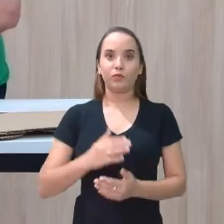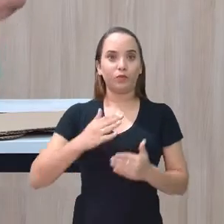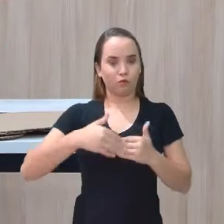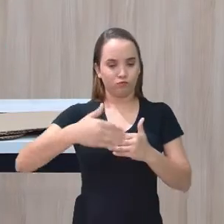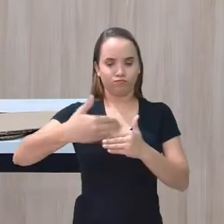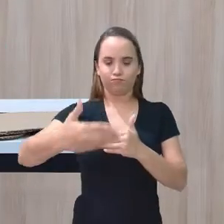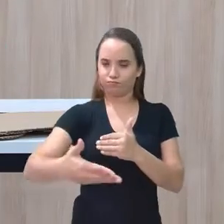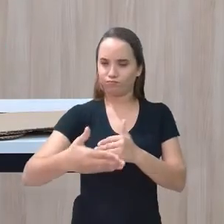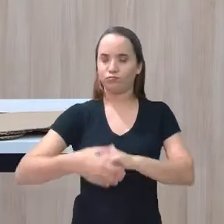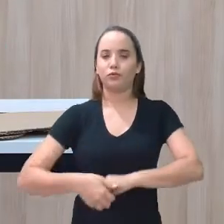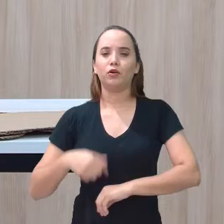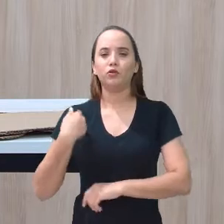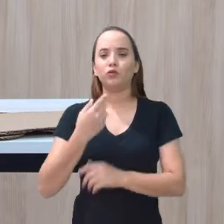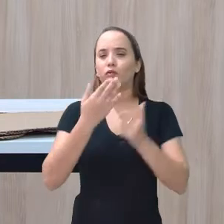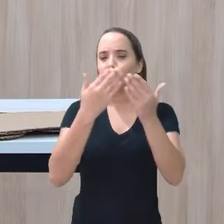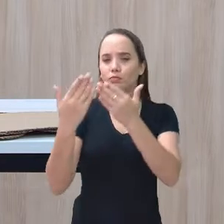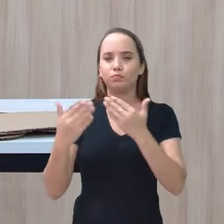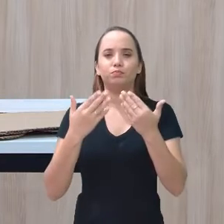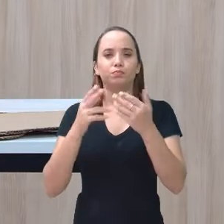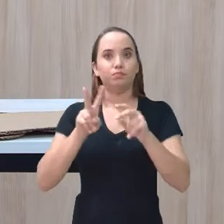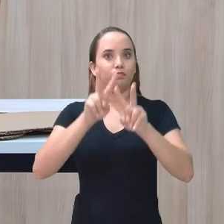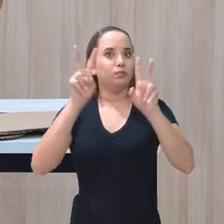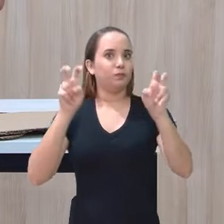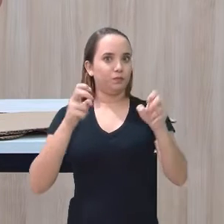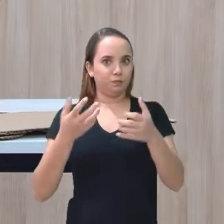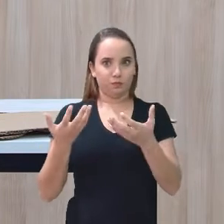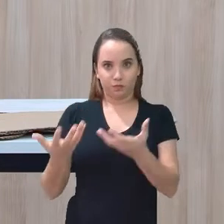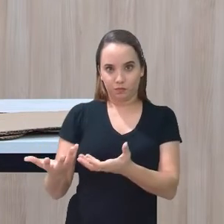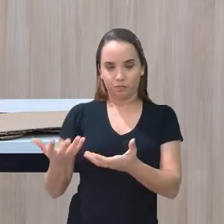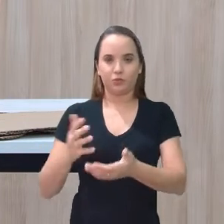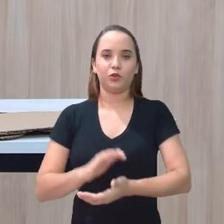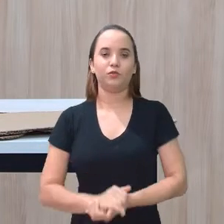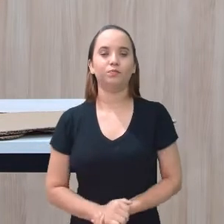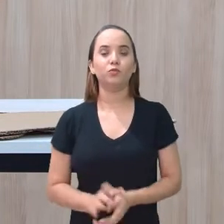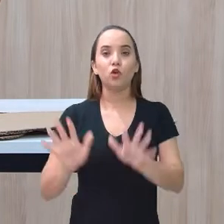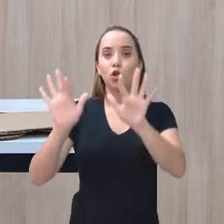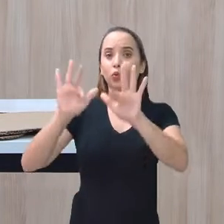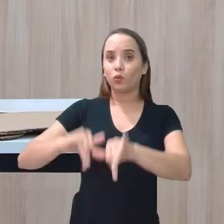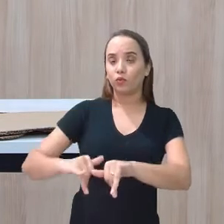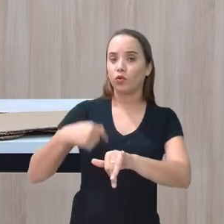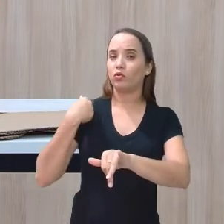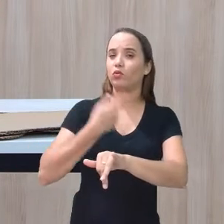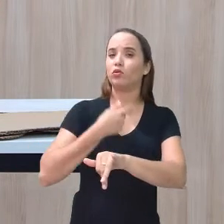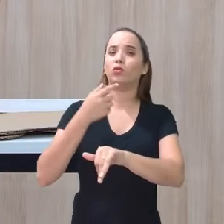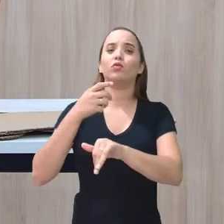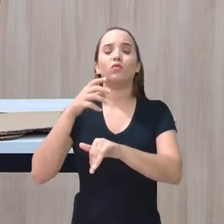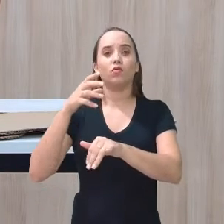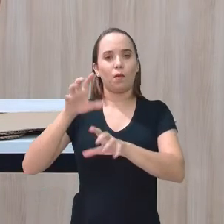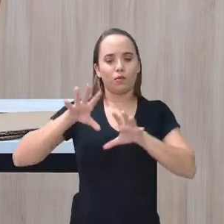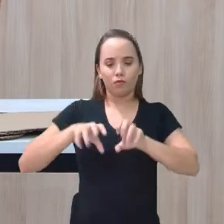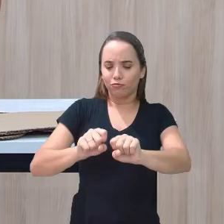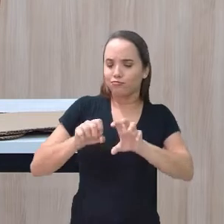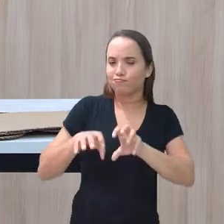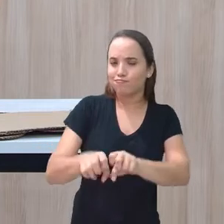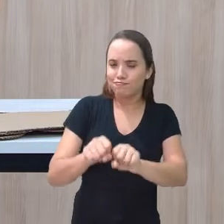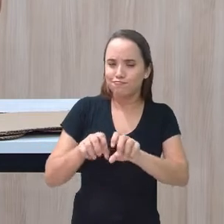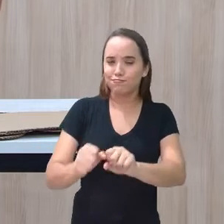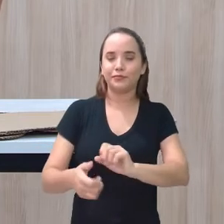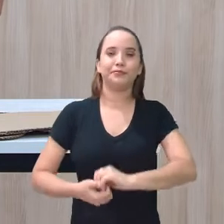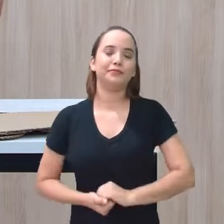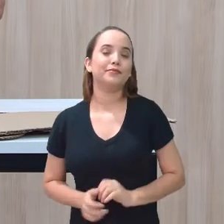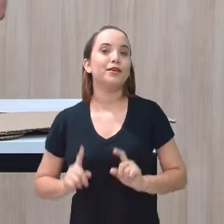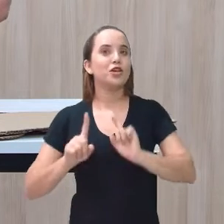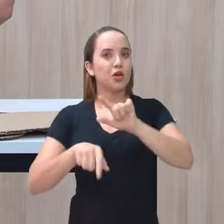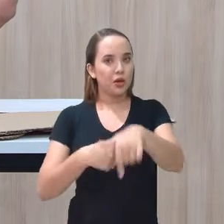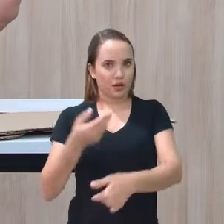aula, a gente vai conversar a respeito desse tema e, ao final, nós vamos fazer essa mão na massa e aí